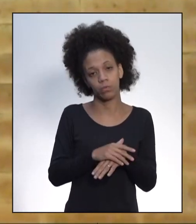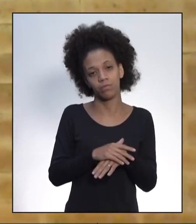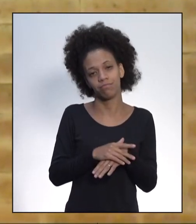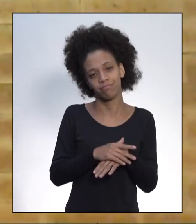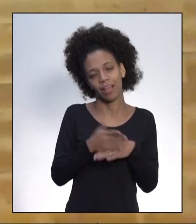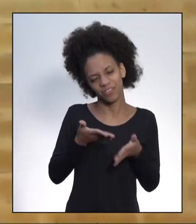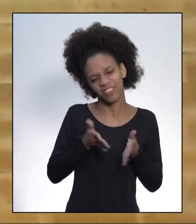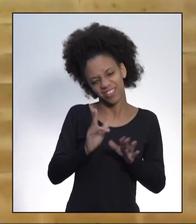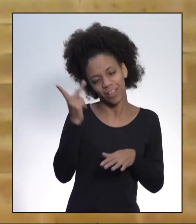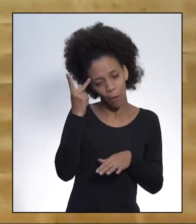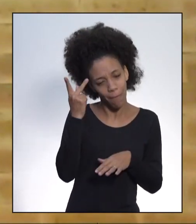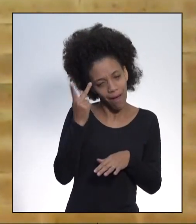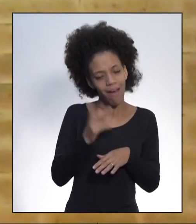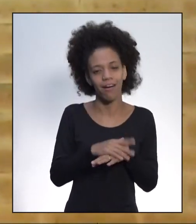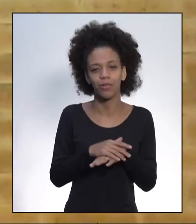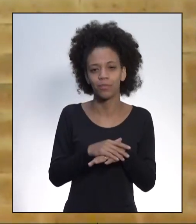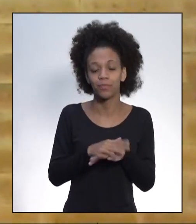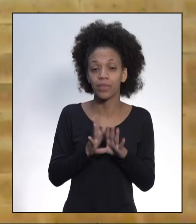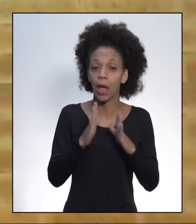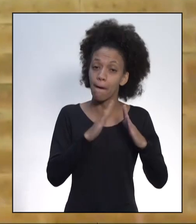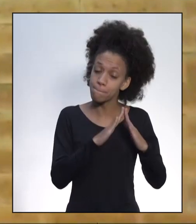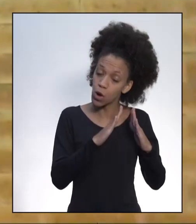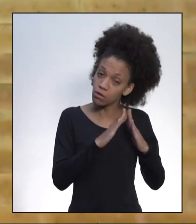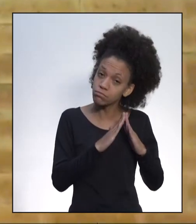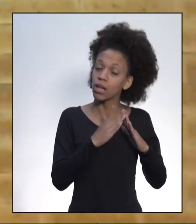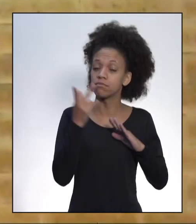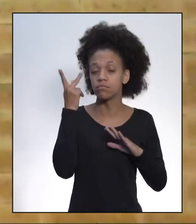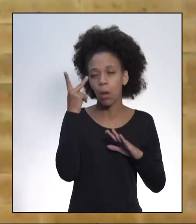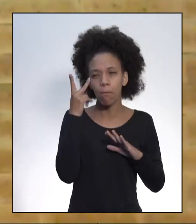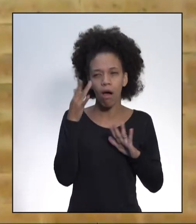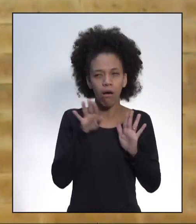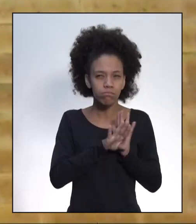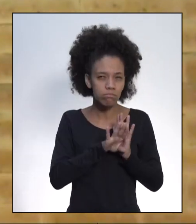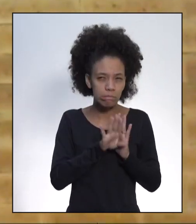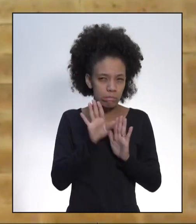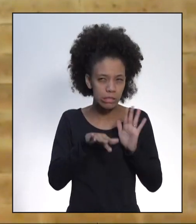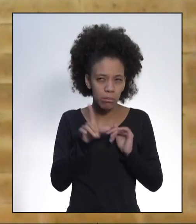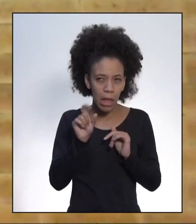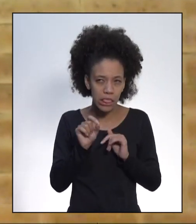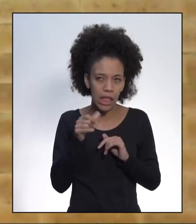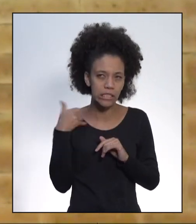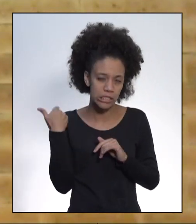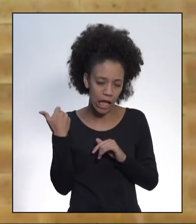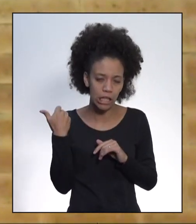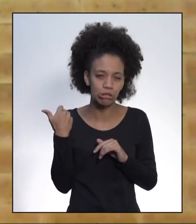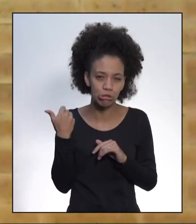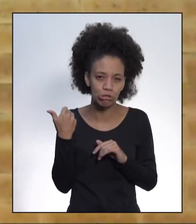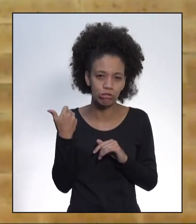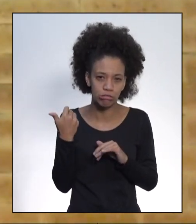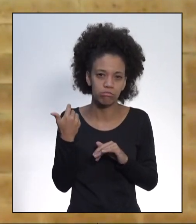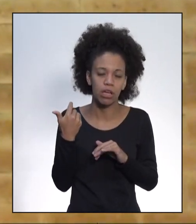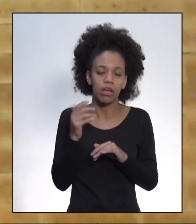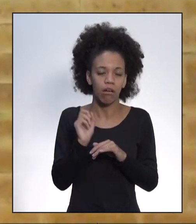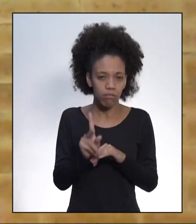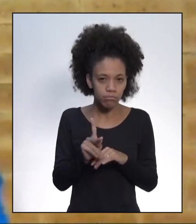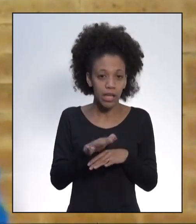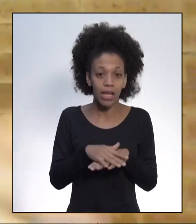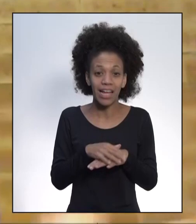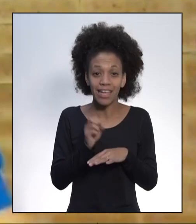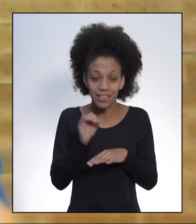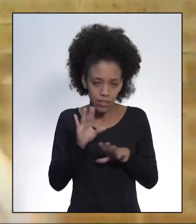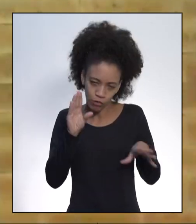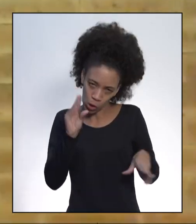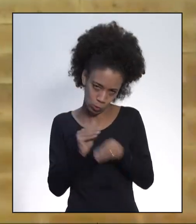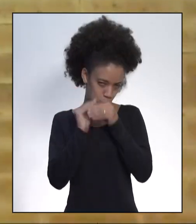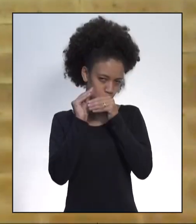Paulo, eu morei em São Paulo até os meus 10 anos de idade, tá? Se eu puder